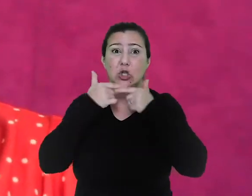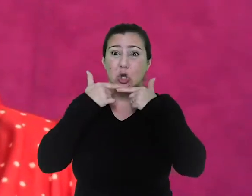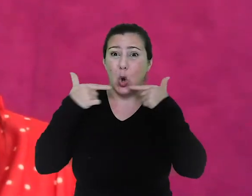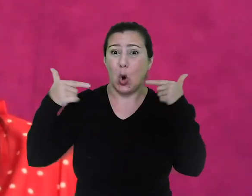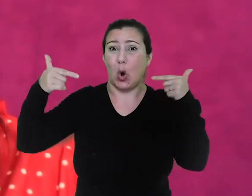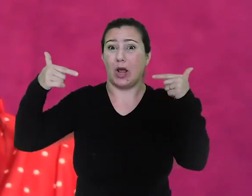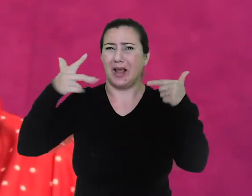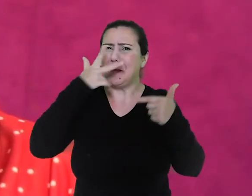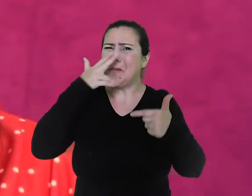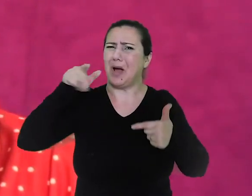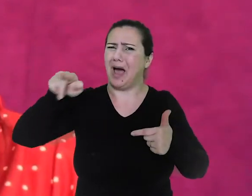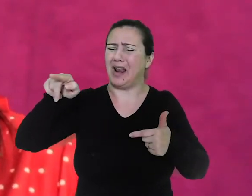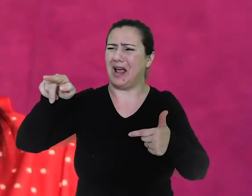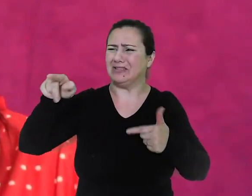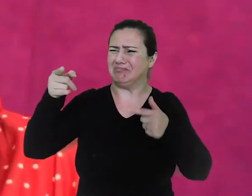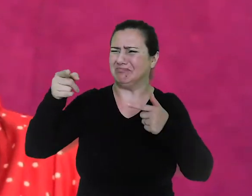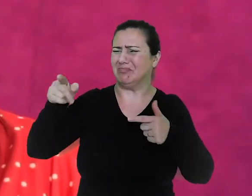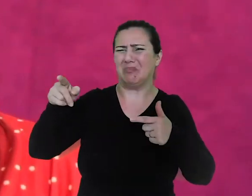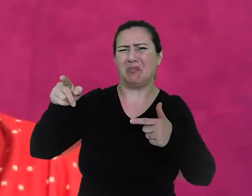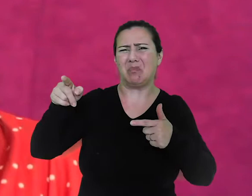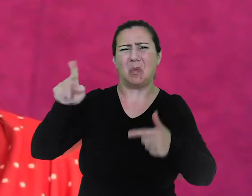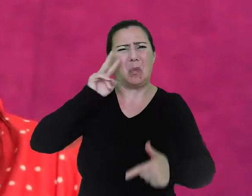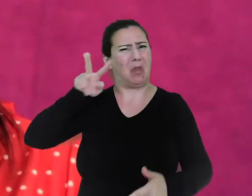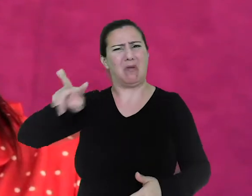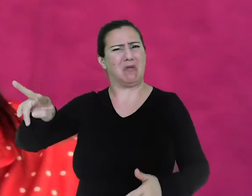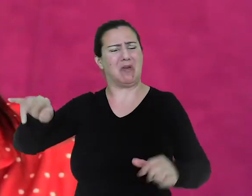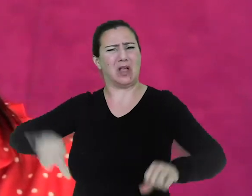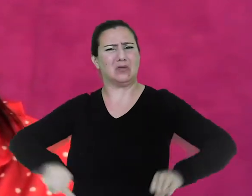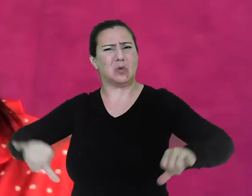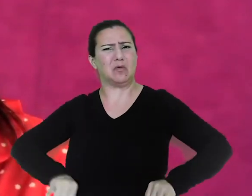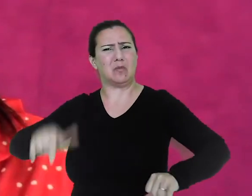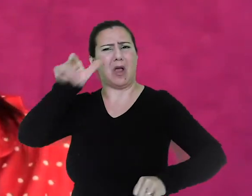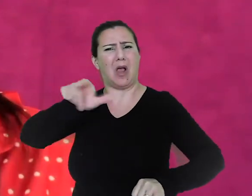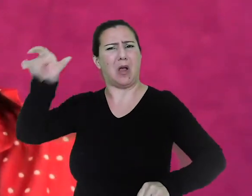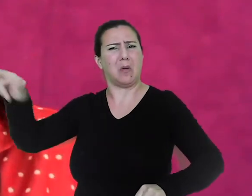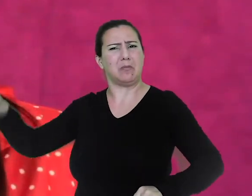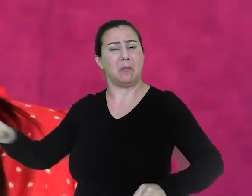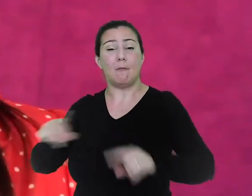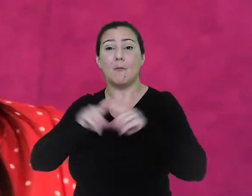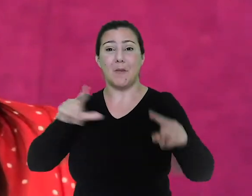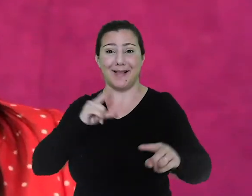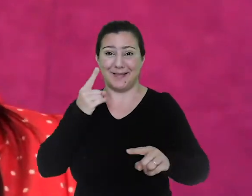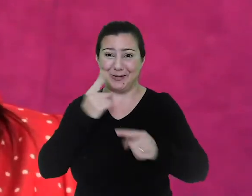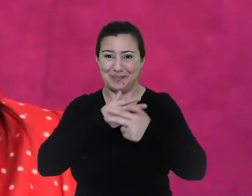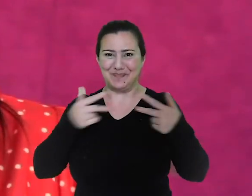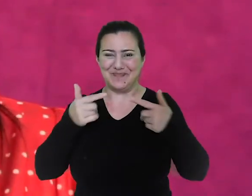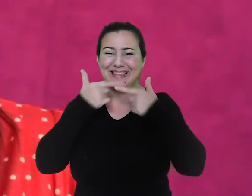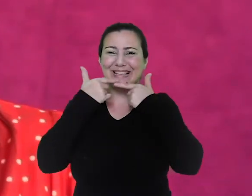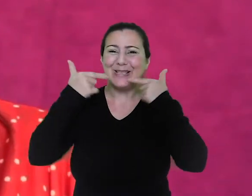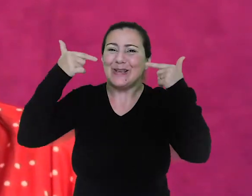vezes a gente sorri demais parece que estamos um pouco alheios a dor dos outros só que tem uma